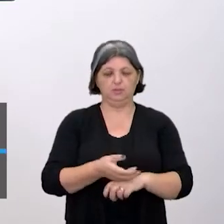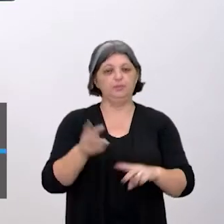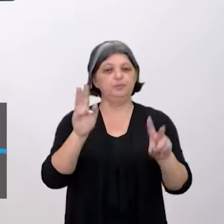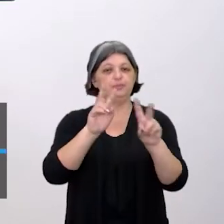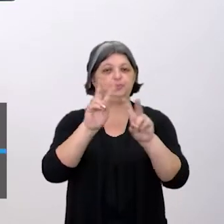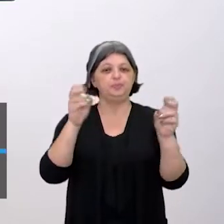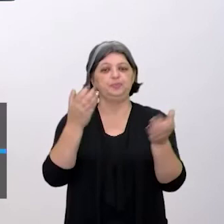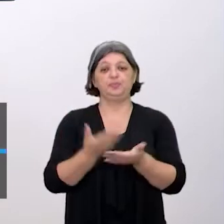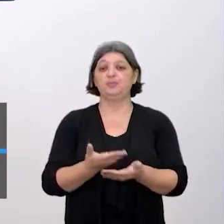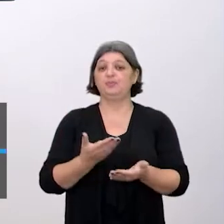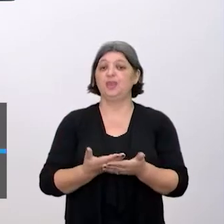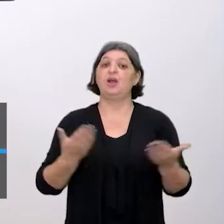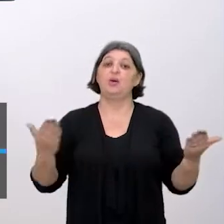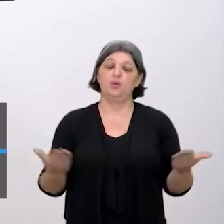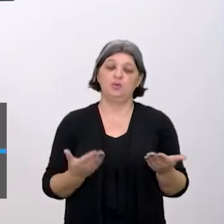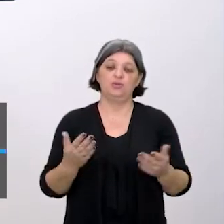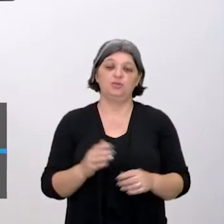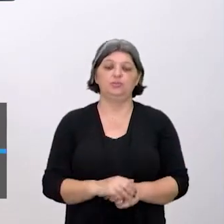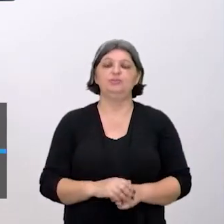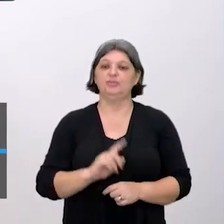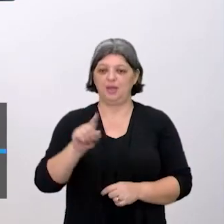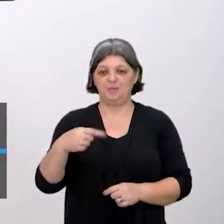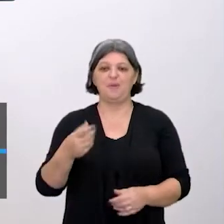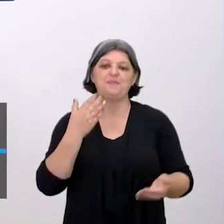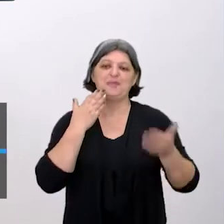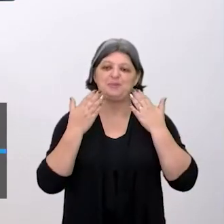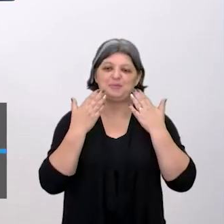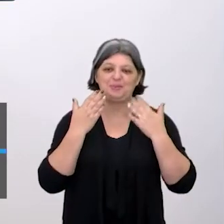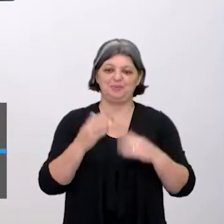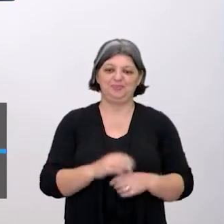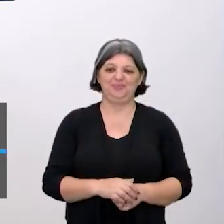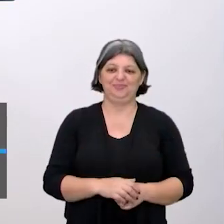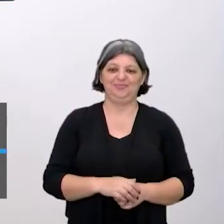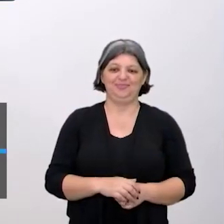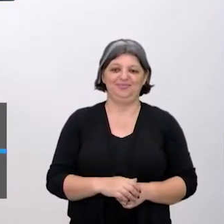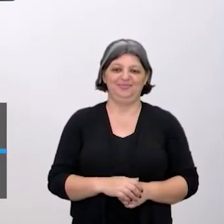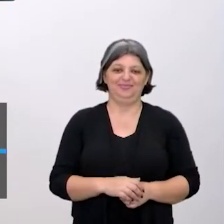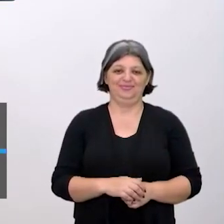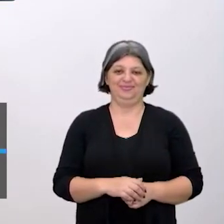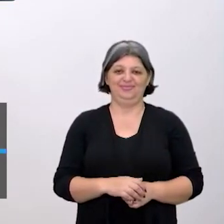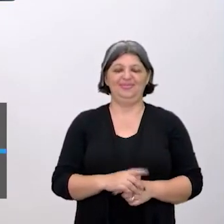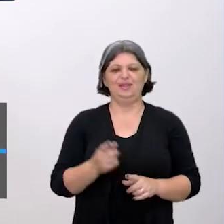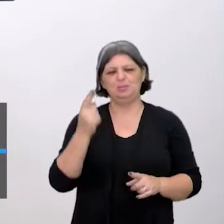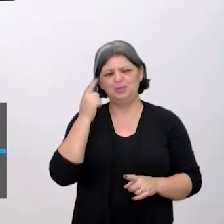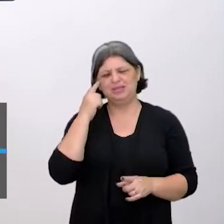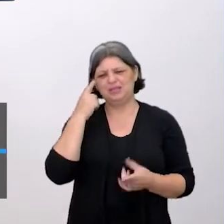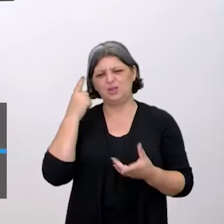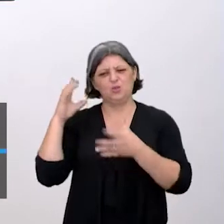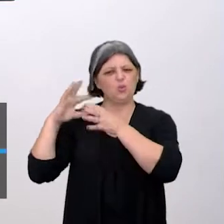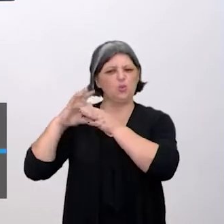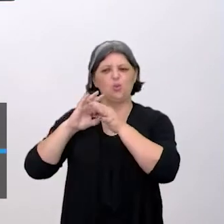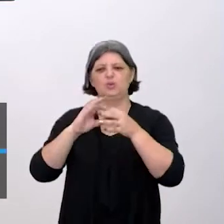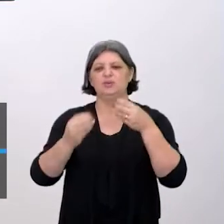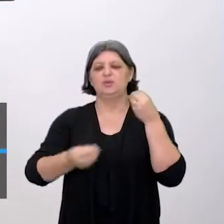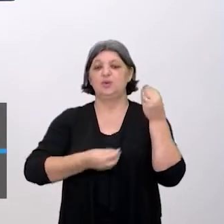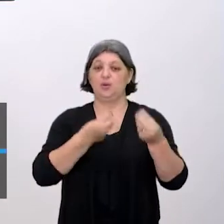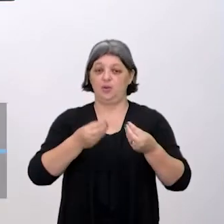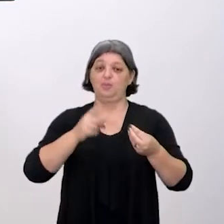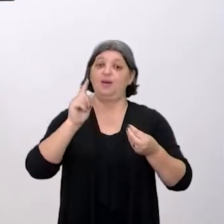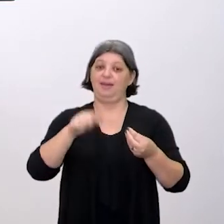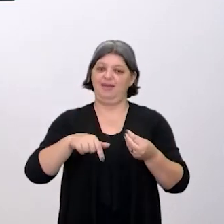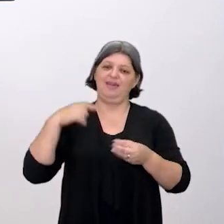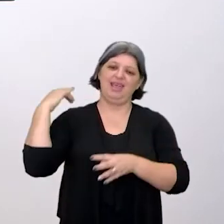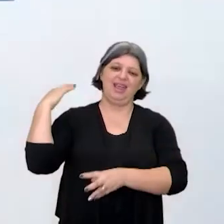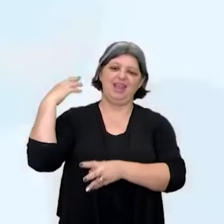nossa aula e na sequência vamos conversar. Eu até fiquei assim um pouco pensando no contexto porque nós vamos fazer uma